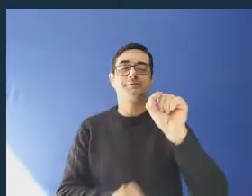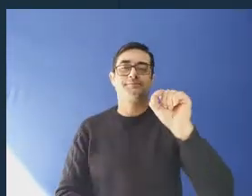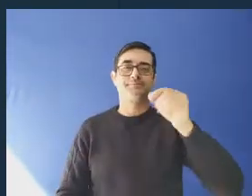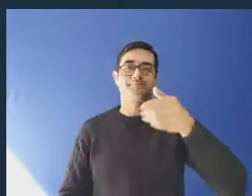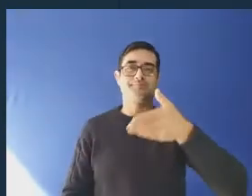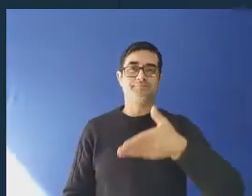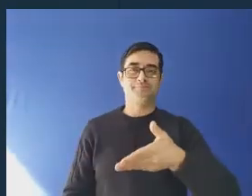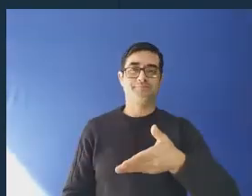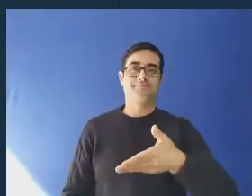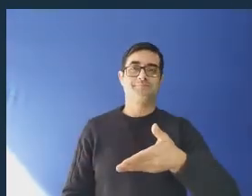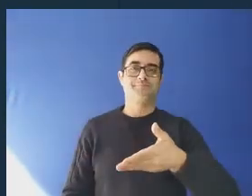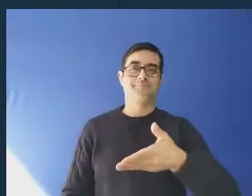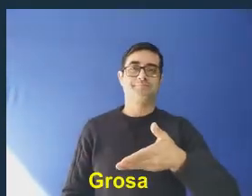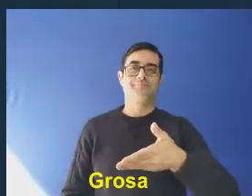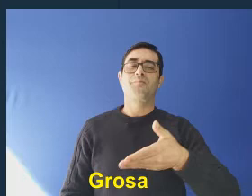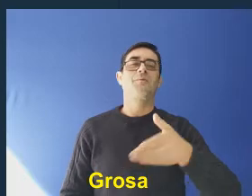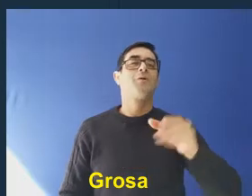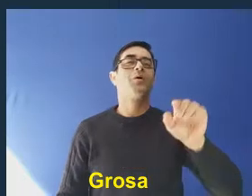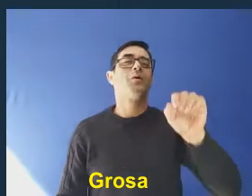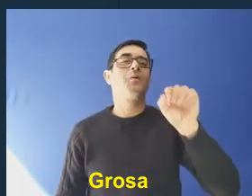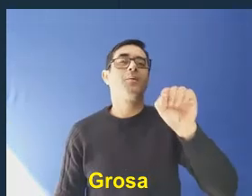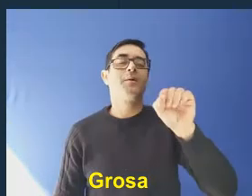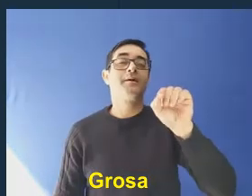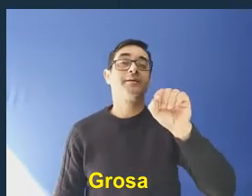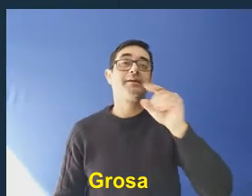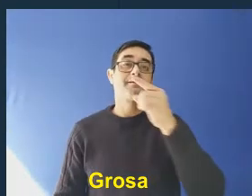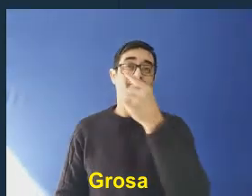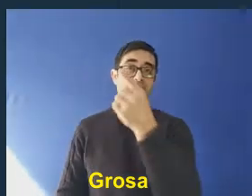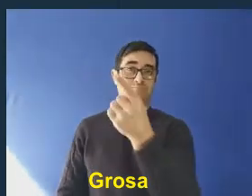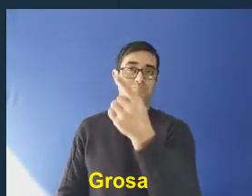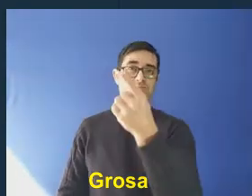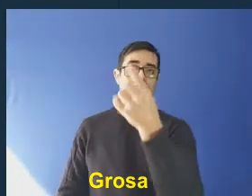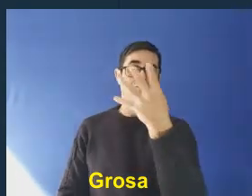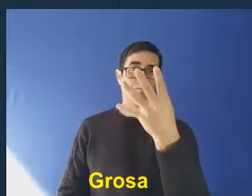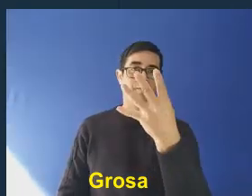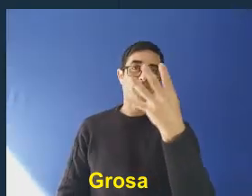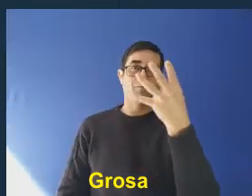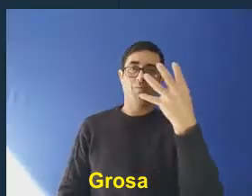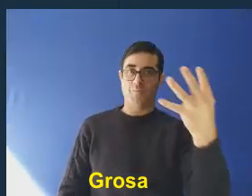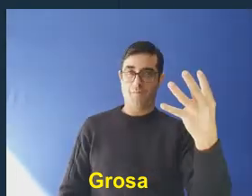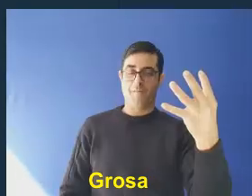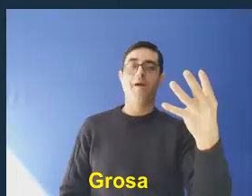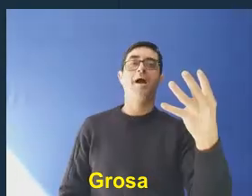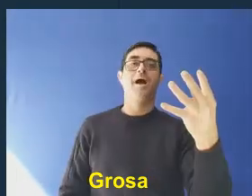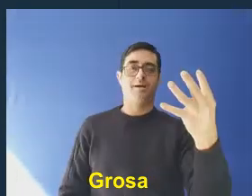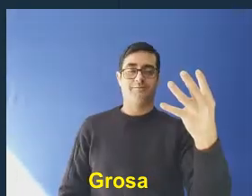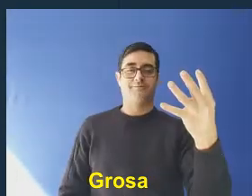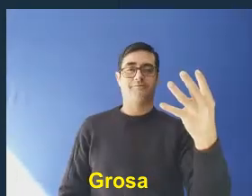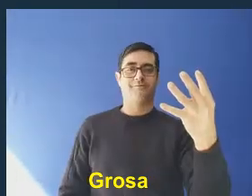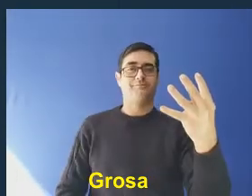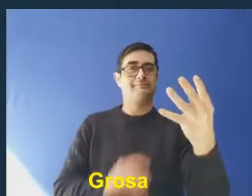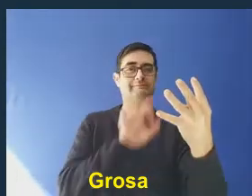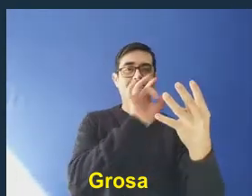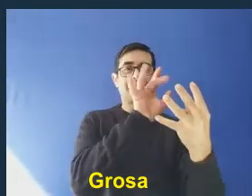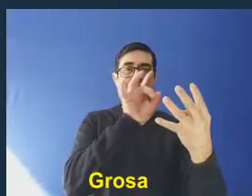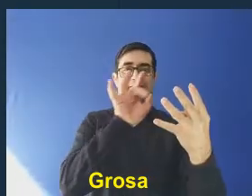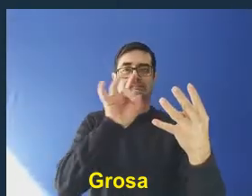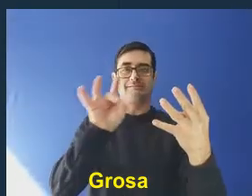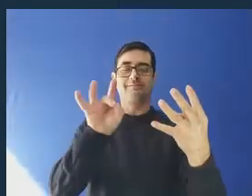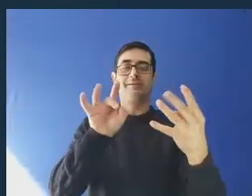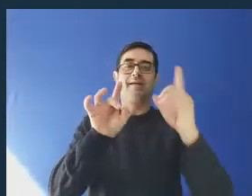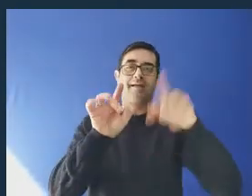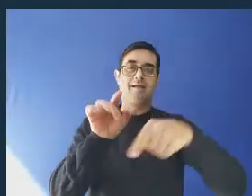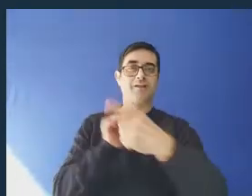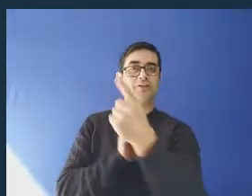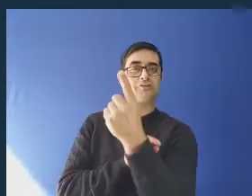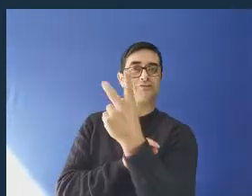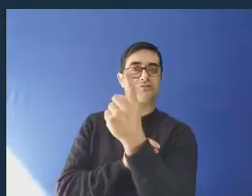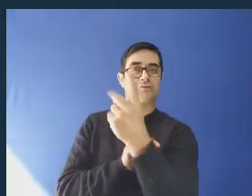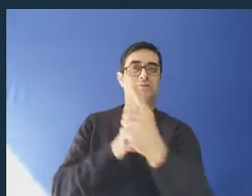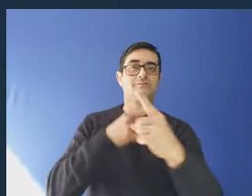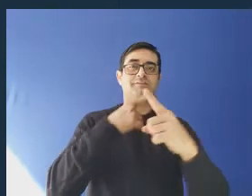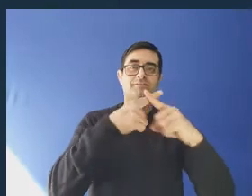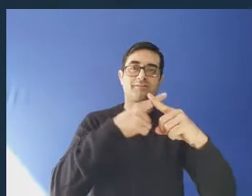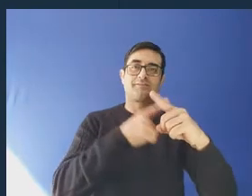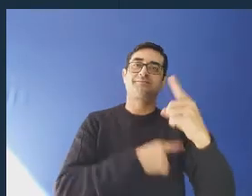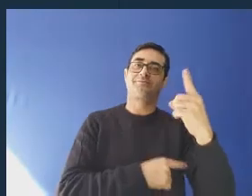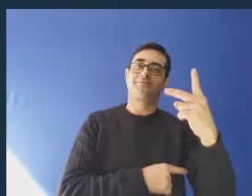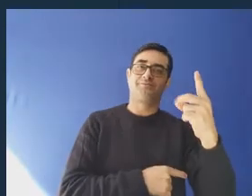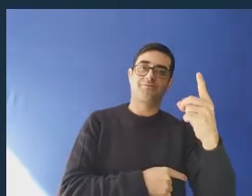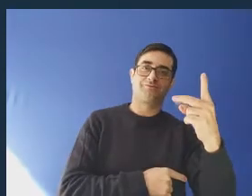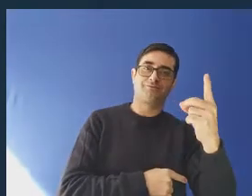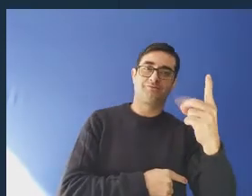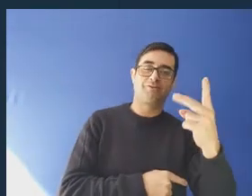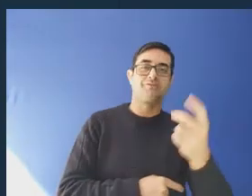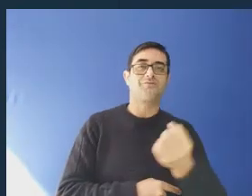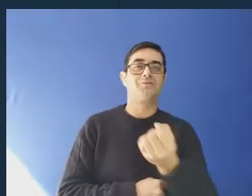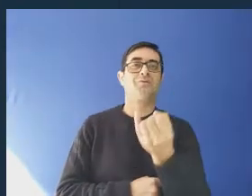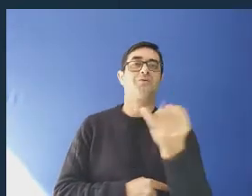existe um outro grupo, né, que é chamado de grosa. A grosa são 144 unidades, são